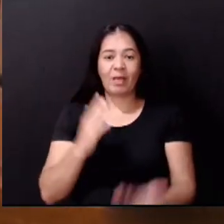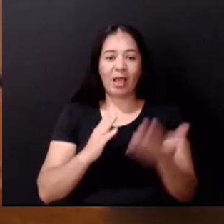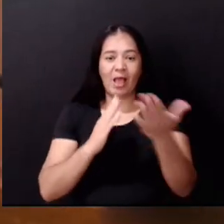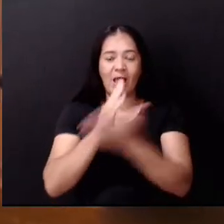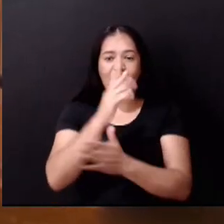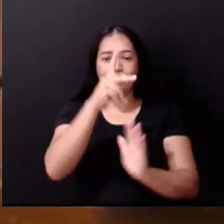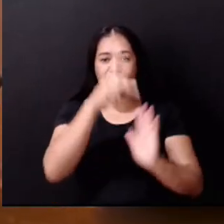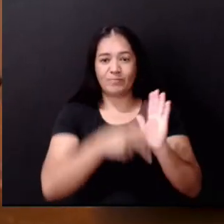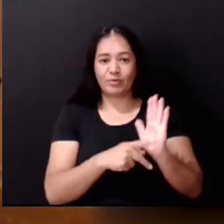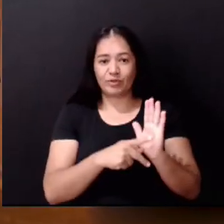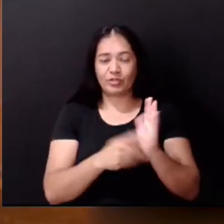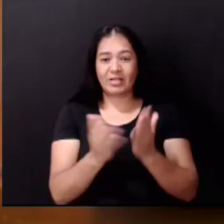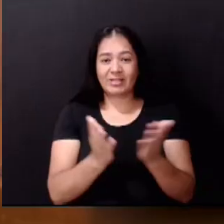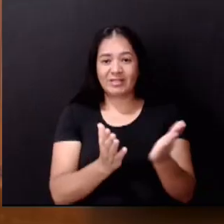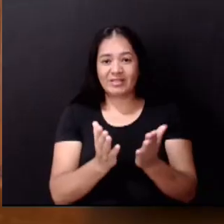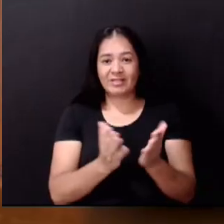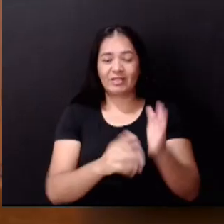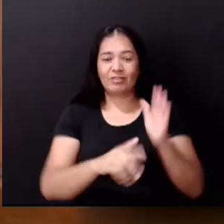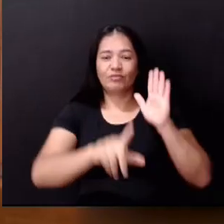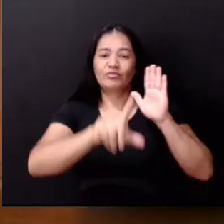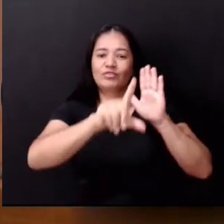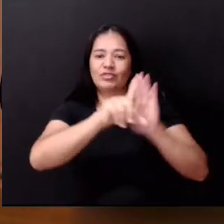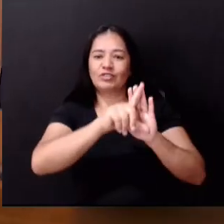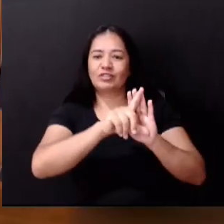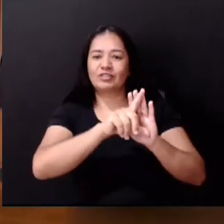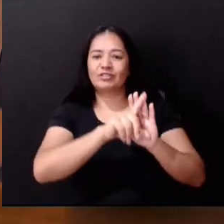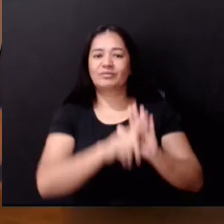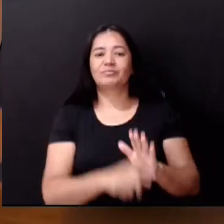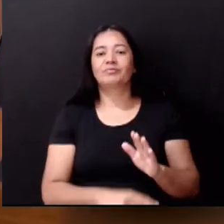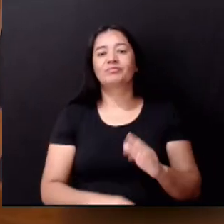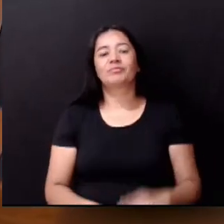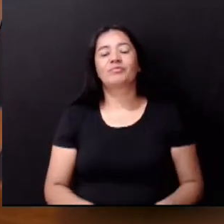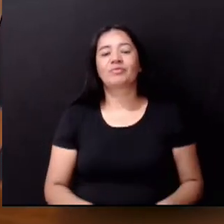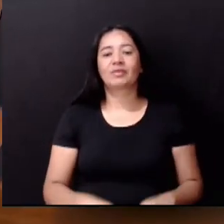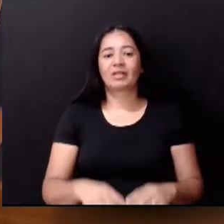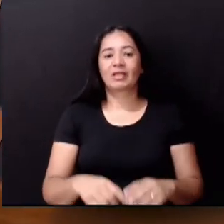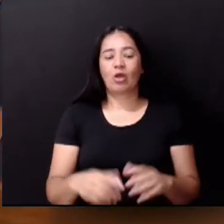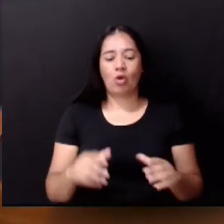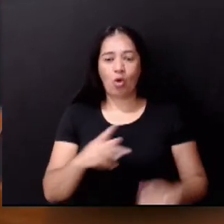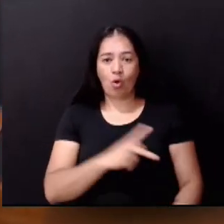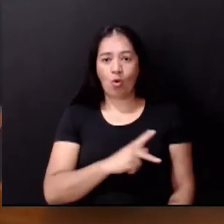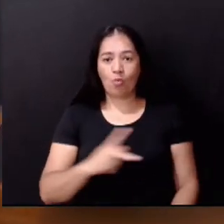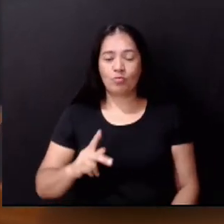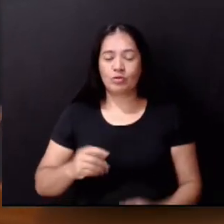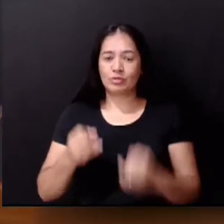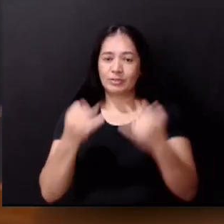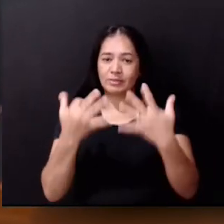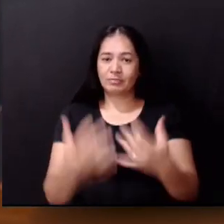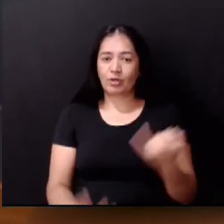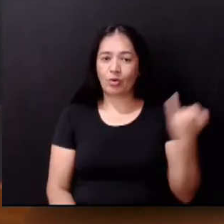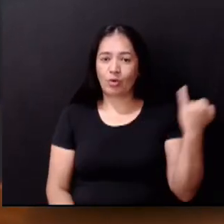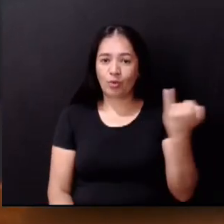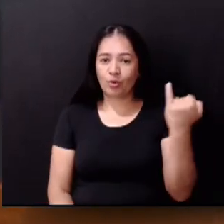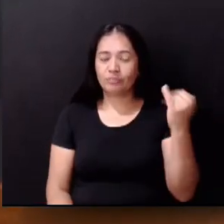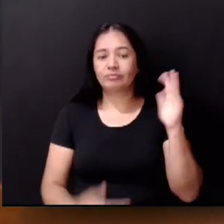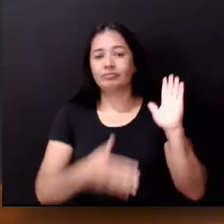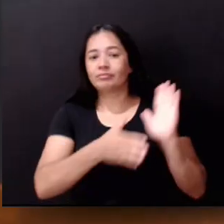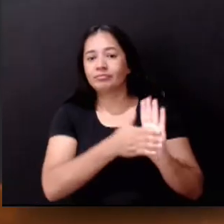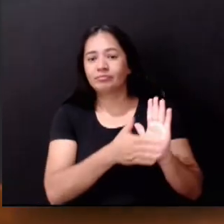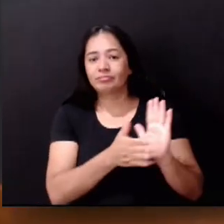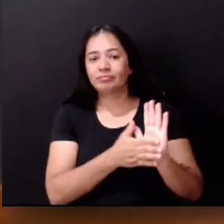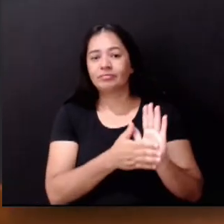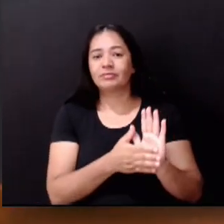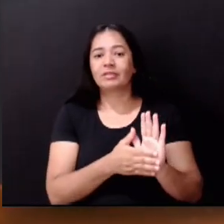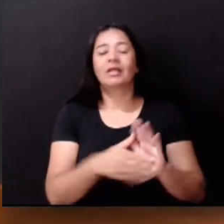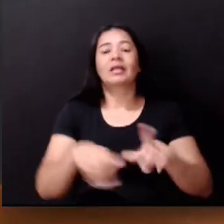de legislação tributária. O presidente da comissão falou da importância das propostas e do trâmite após